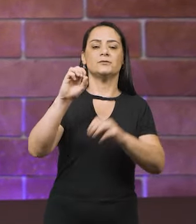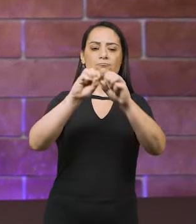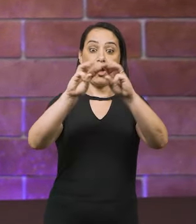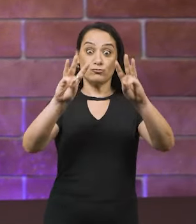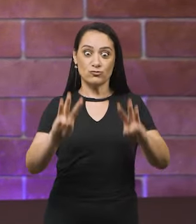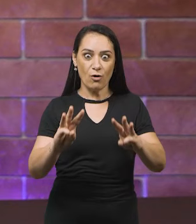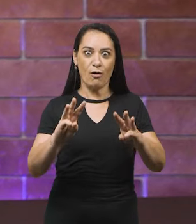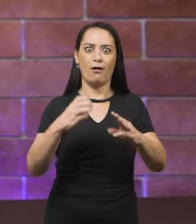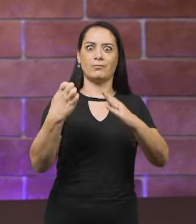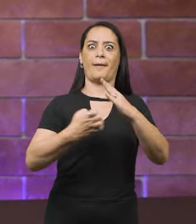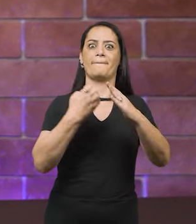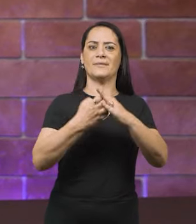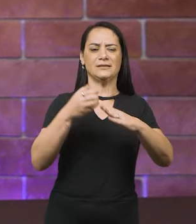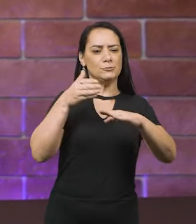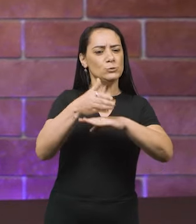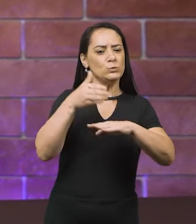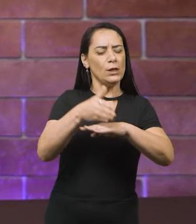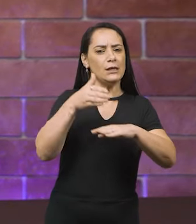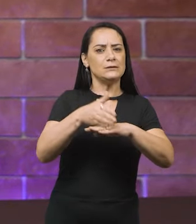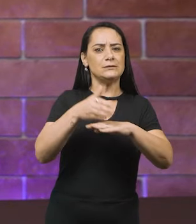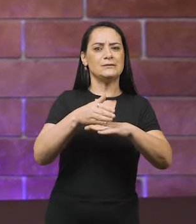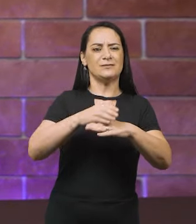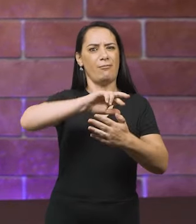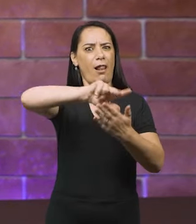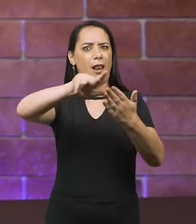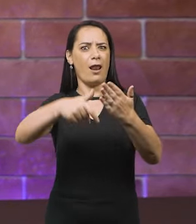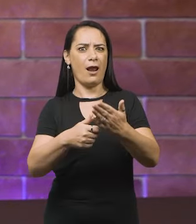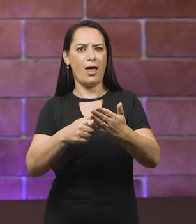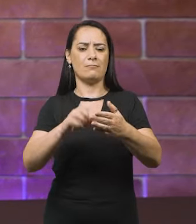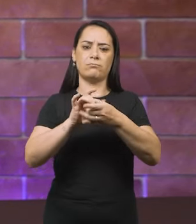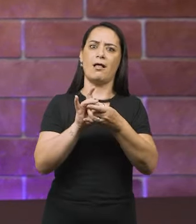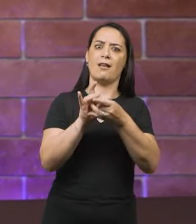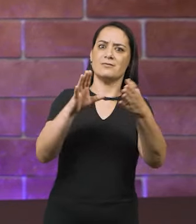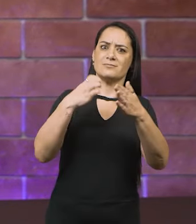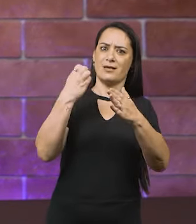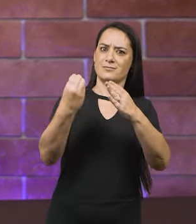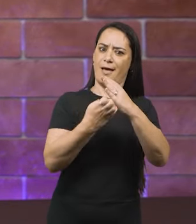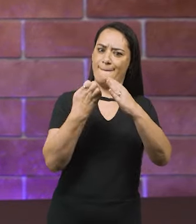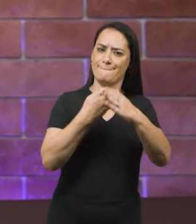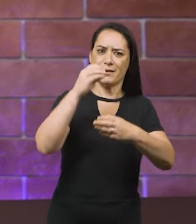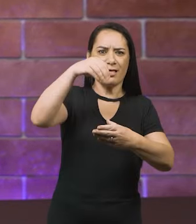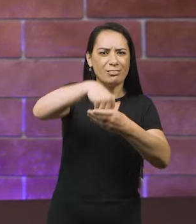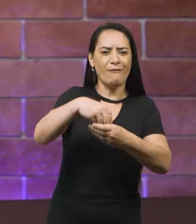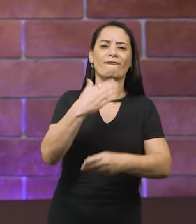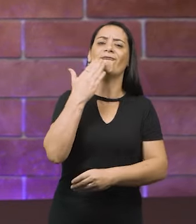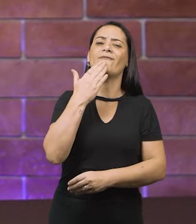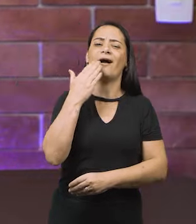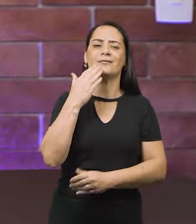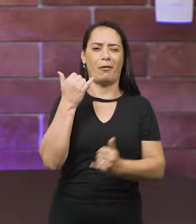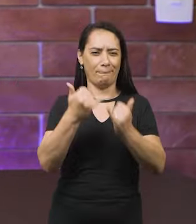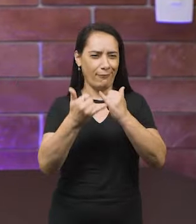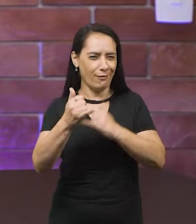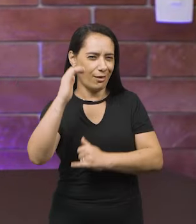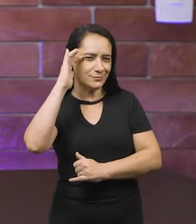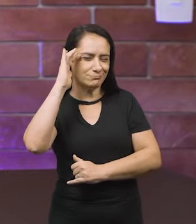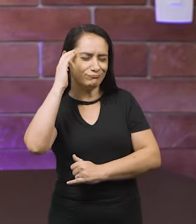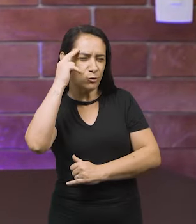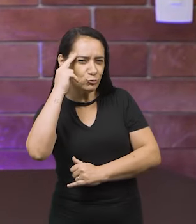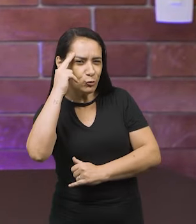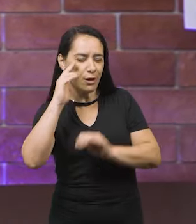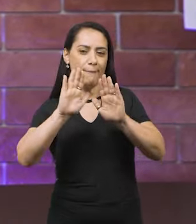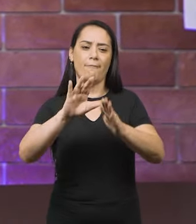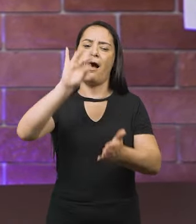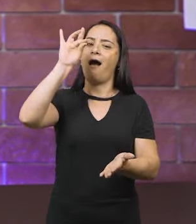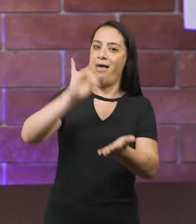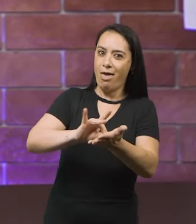a todos os softwares da Adobe e gerenciar as licenças dentro da empresa de forma fácil. Parece até um sonho,